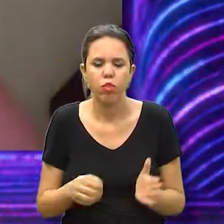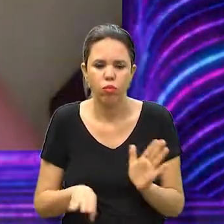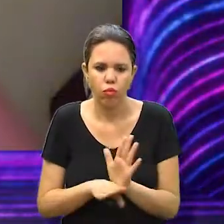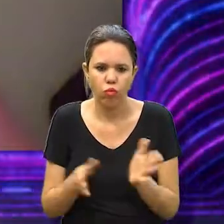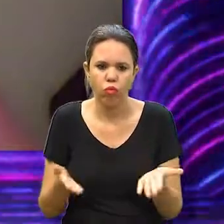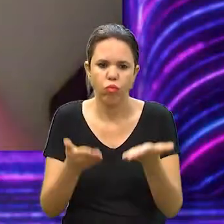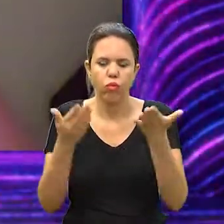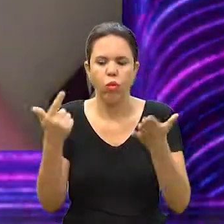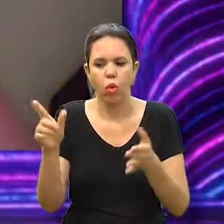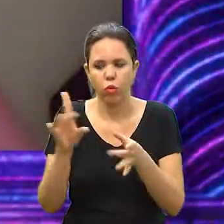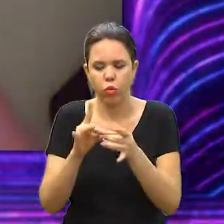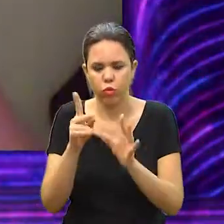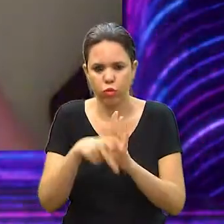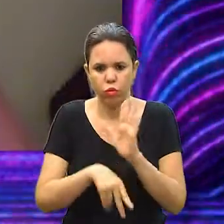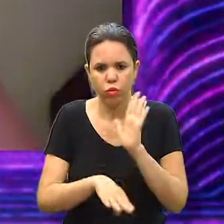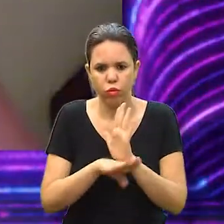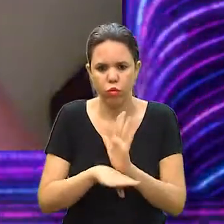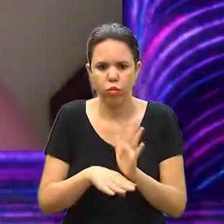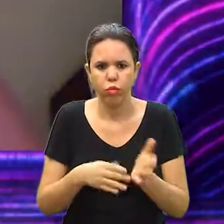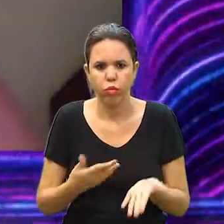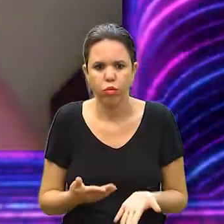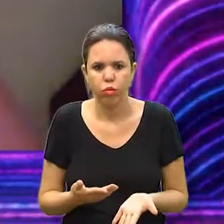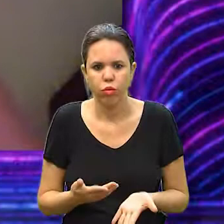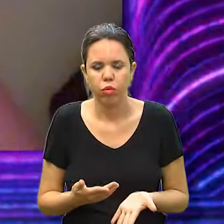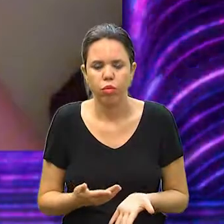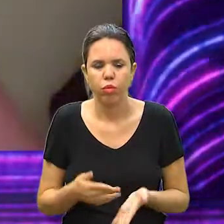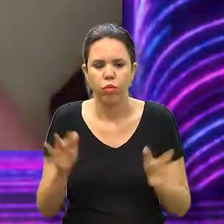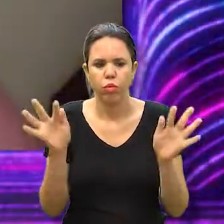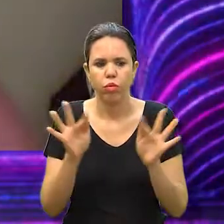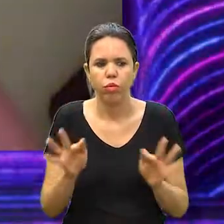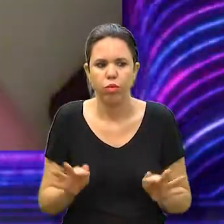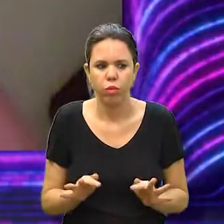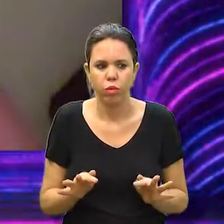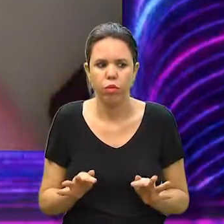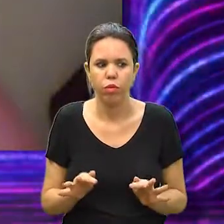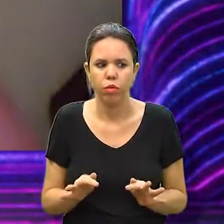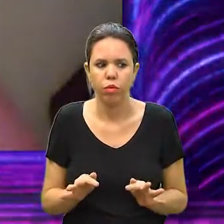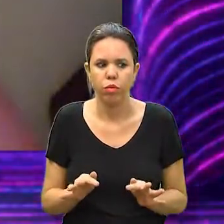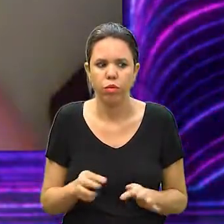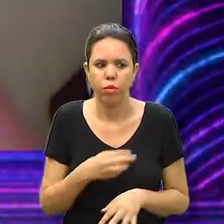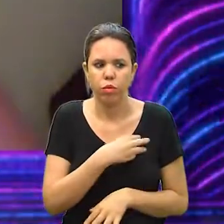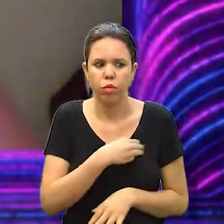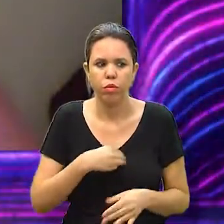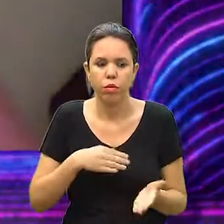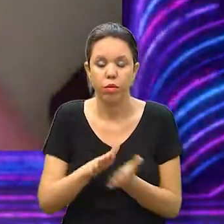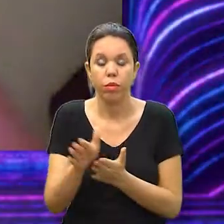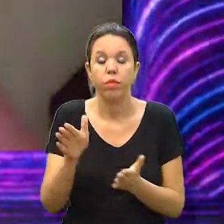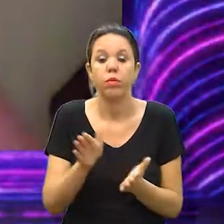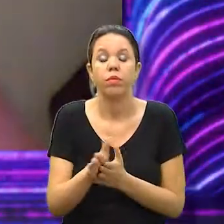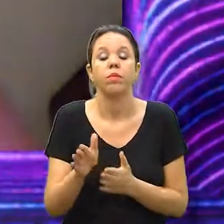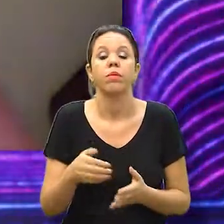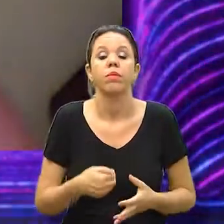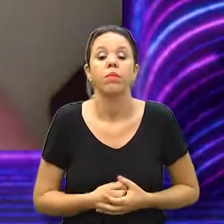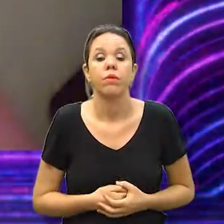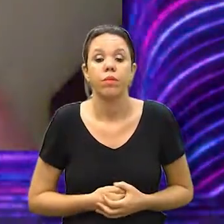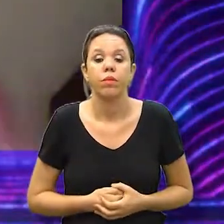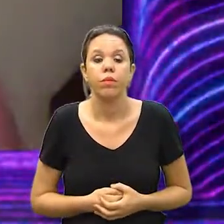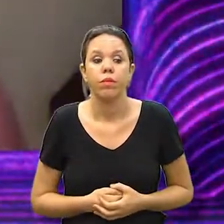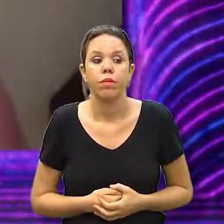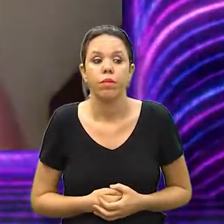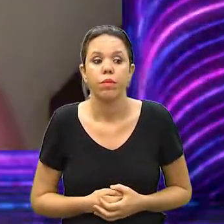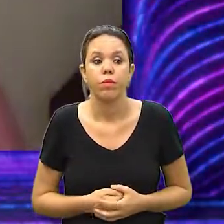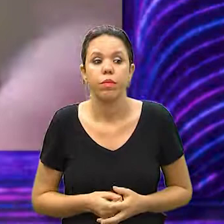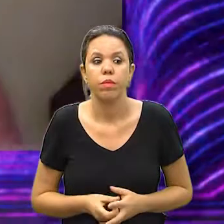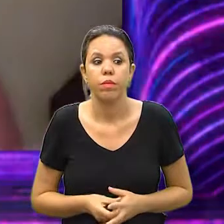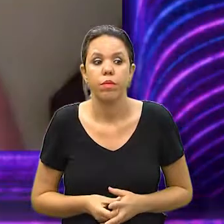muito com todo o projeto, e a gente ficou muito feliz de o SESI ter publicado essa obra, e